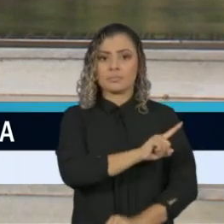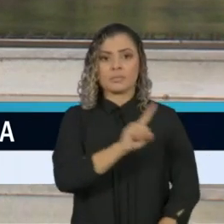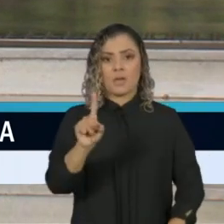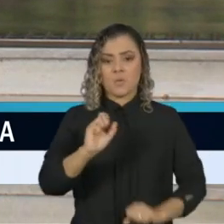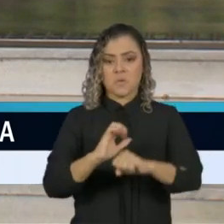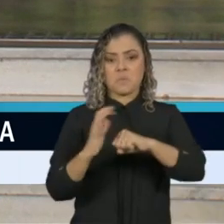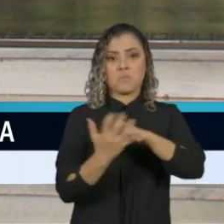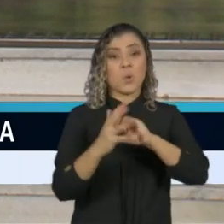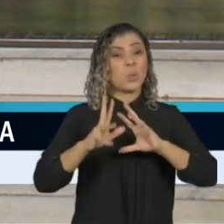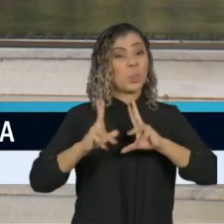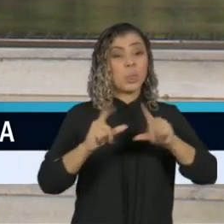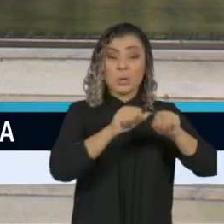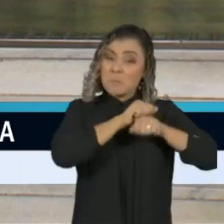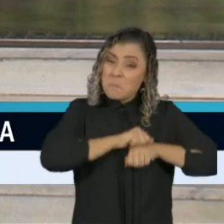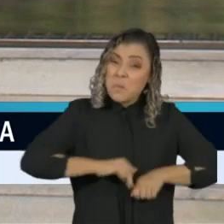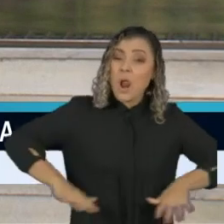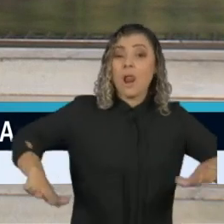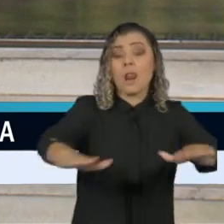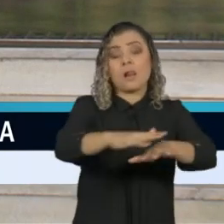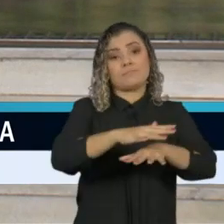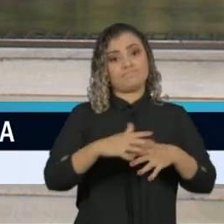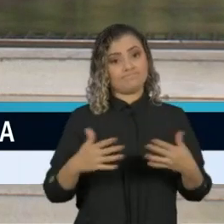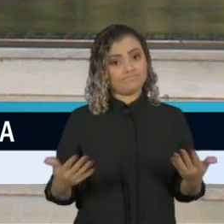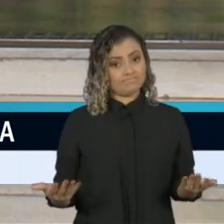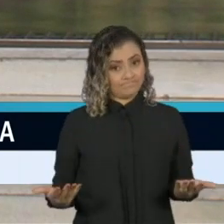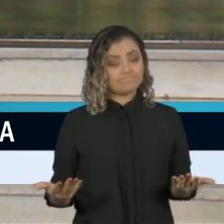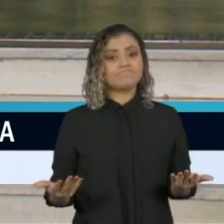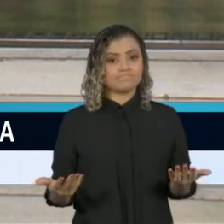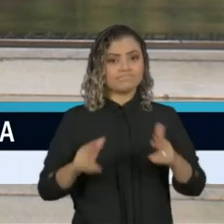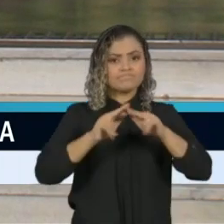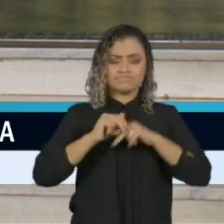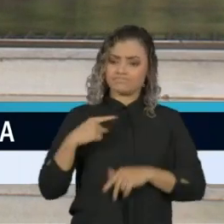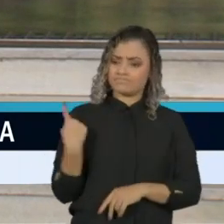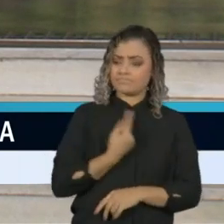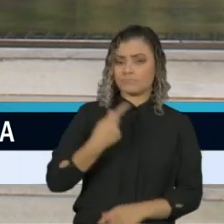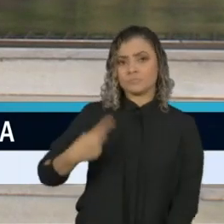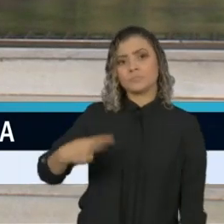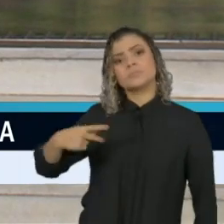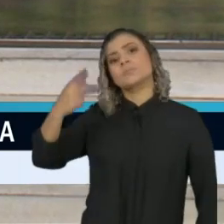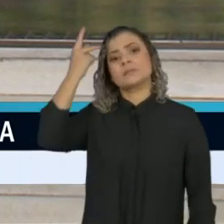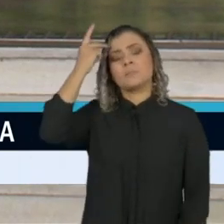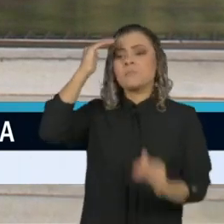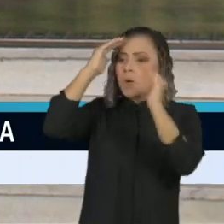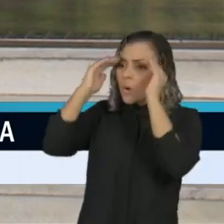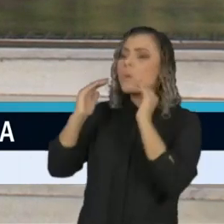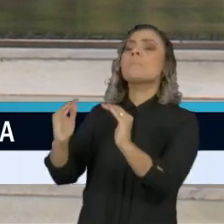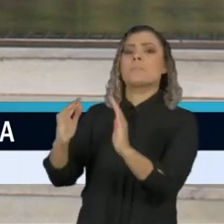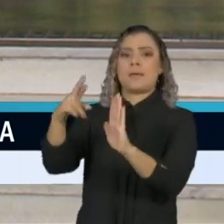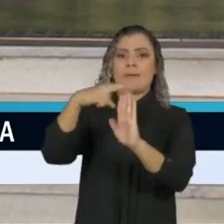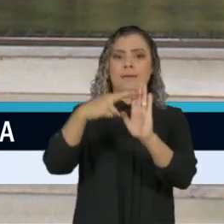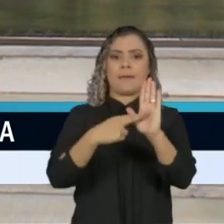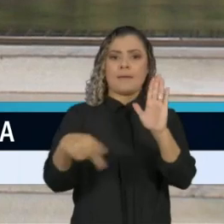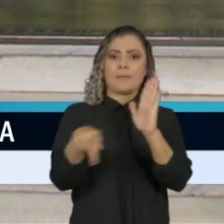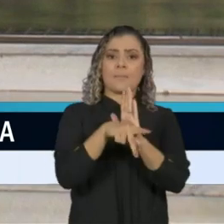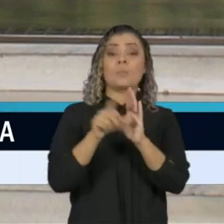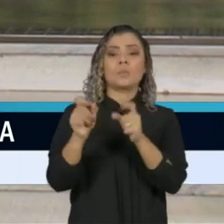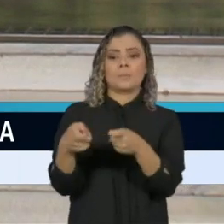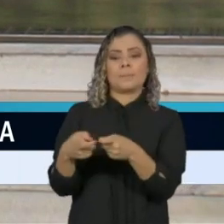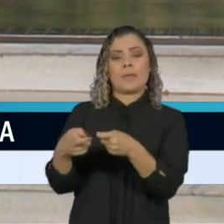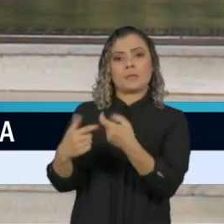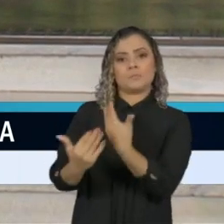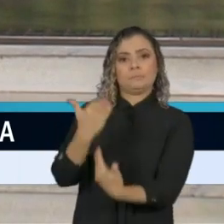Quero voltar a mencionar que nós aqui em São Paulo obedecemos e seguimos o que a